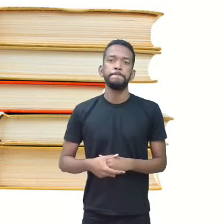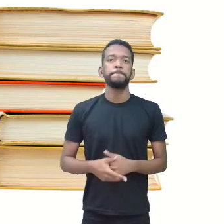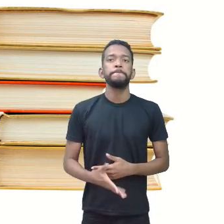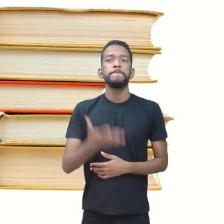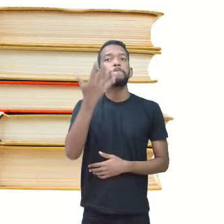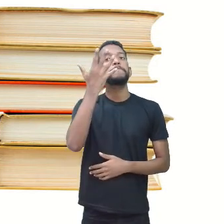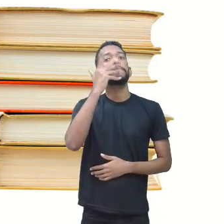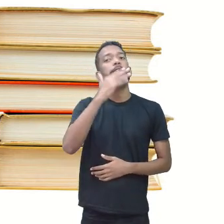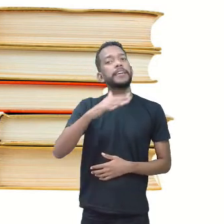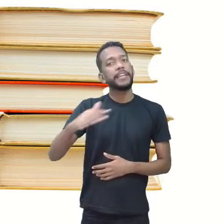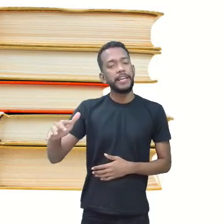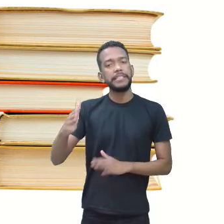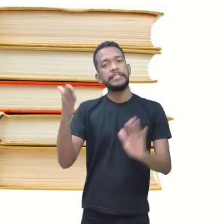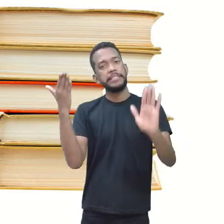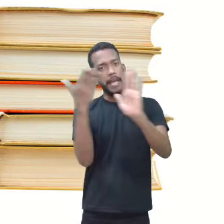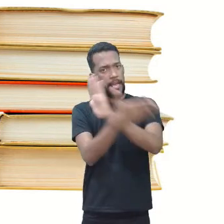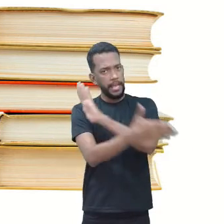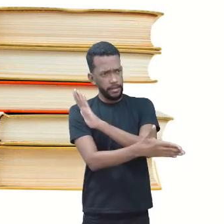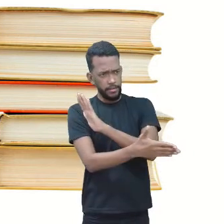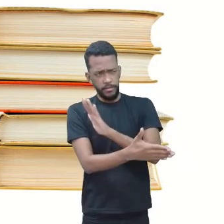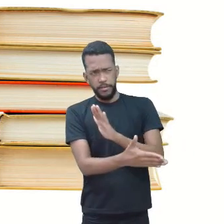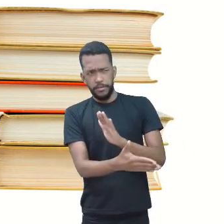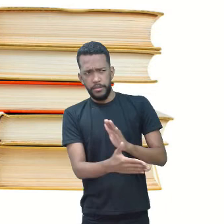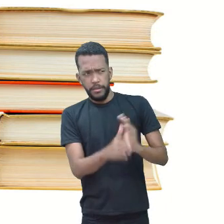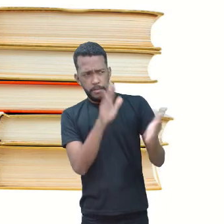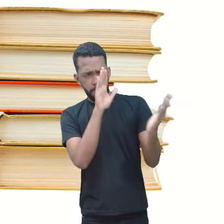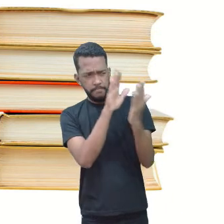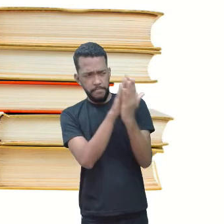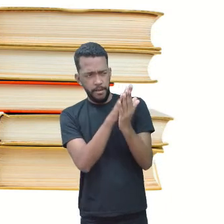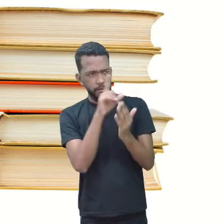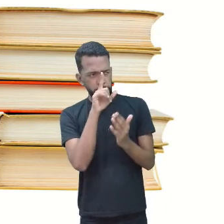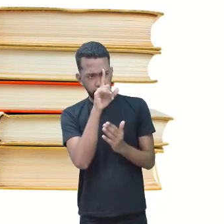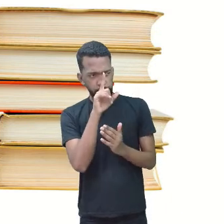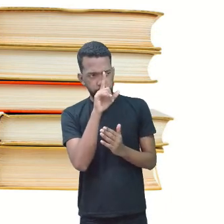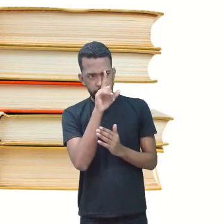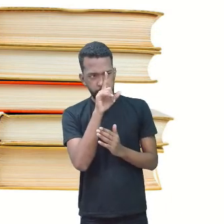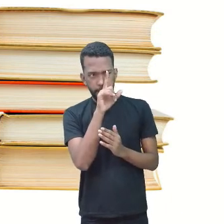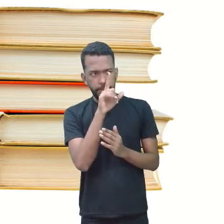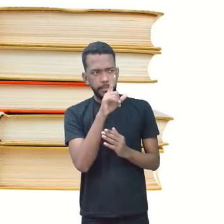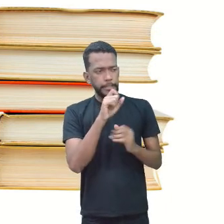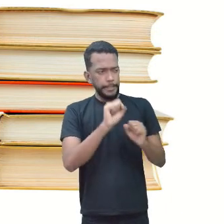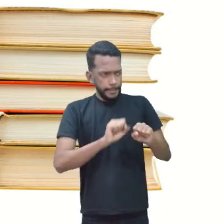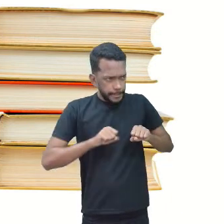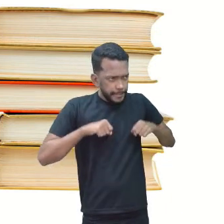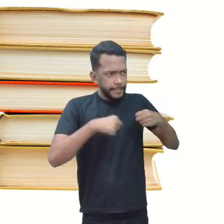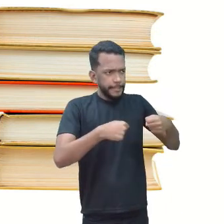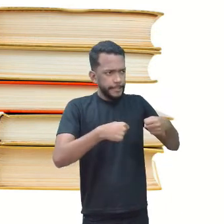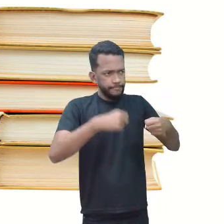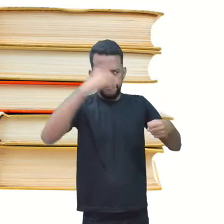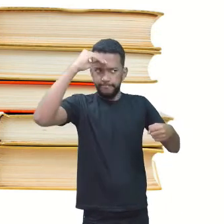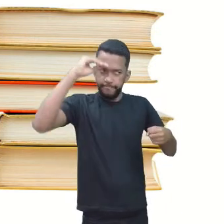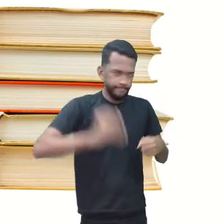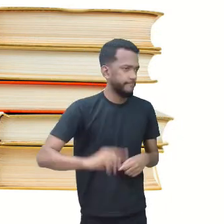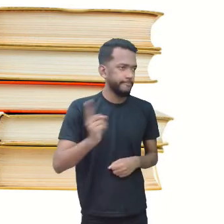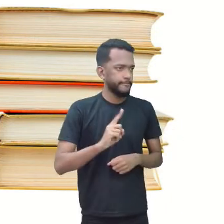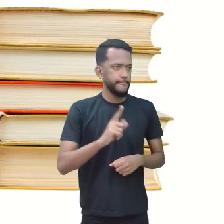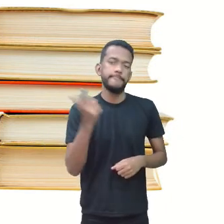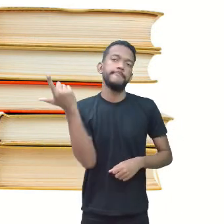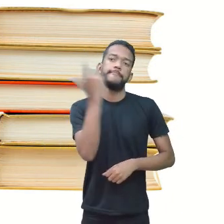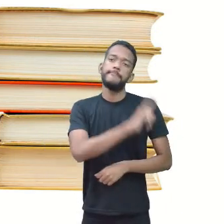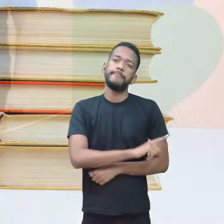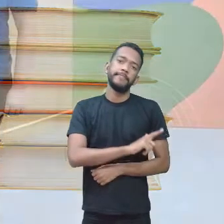saíram, enfrentaram perigos, fizeram esforço, não desistiram e alcançaram seus